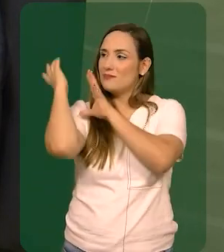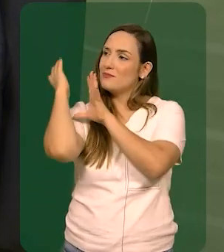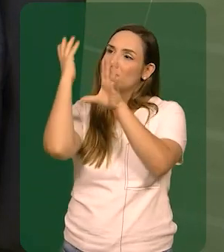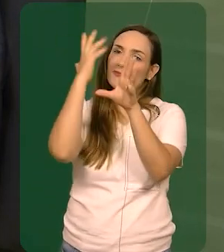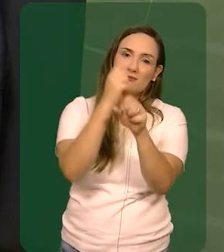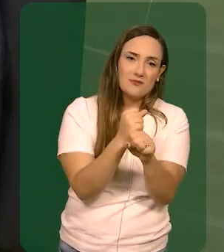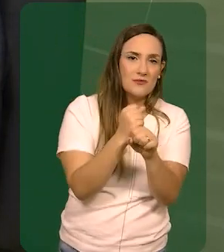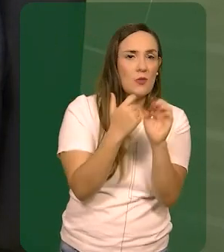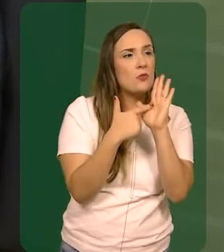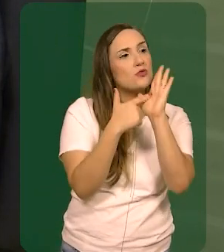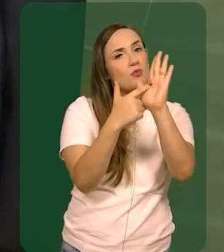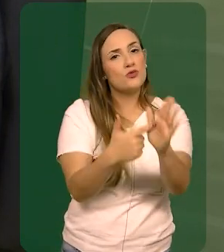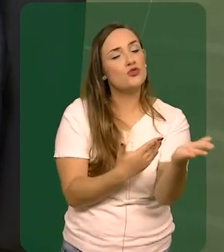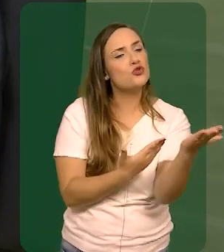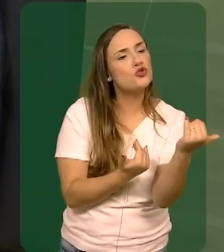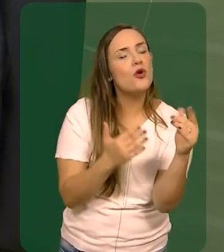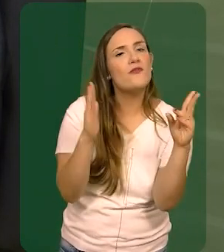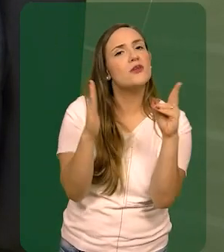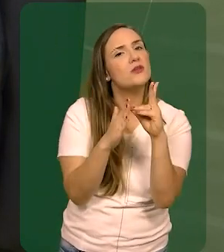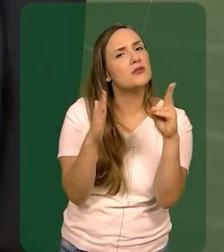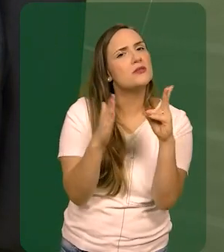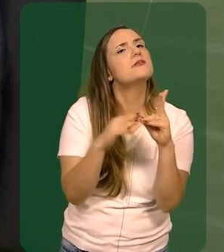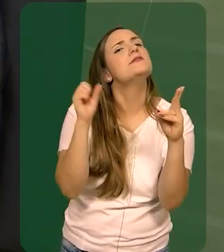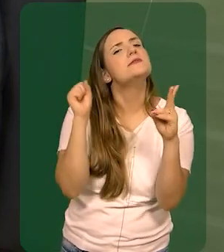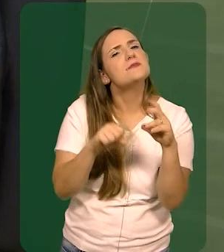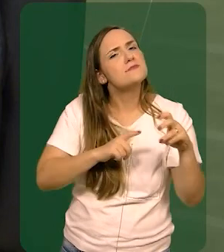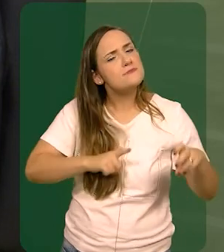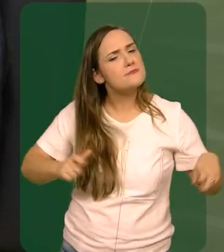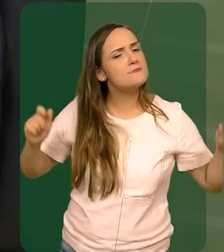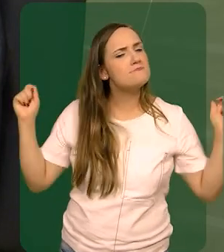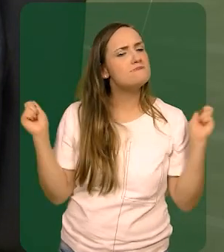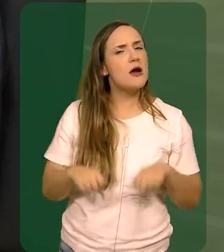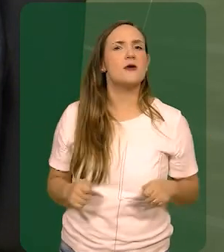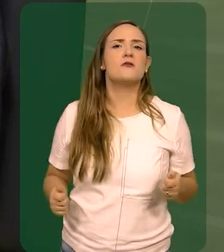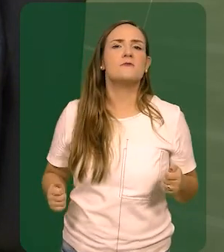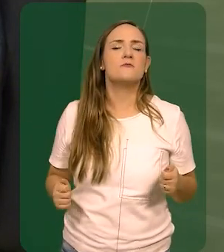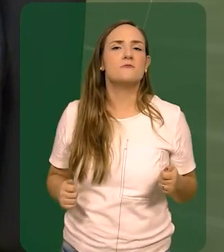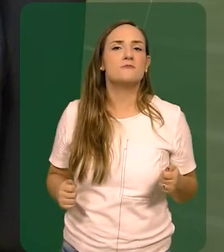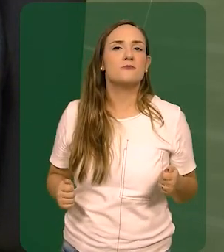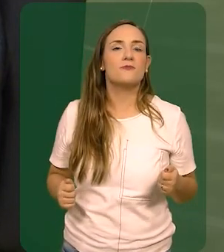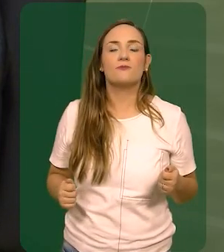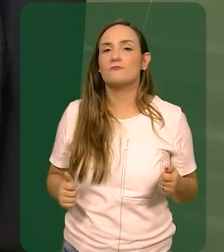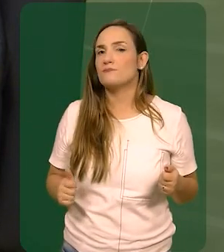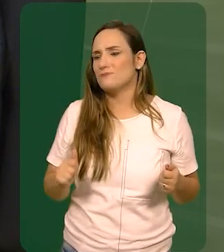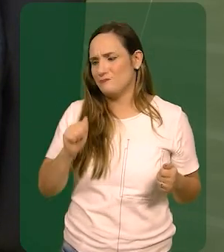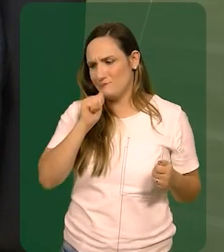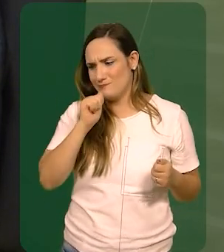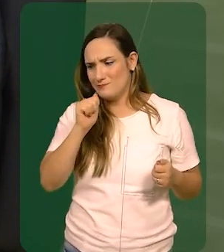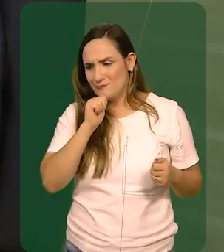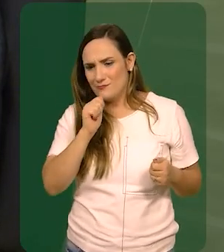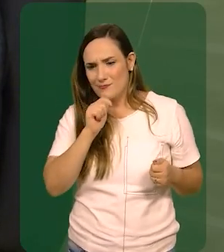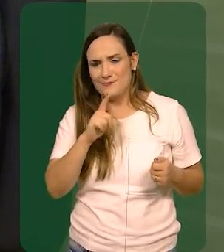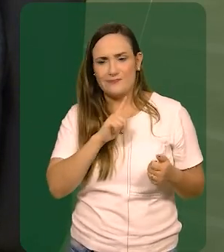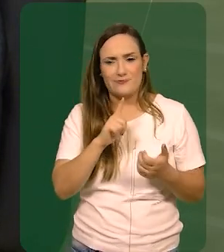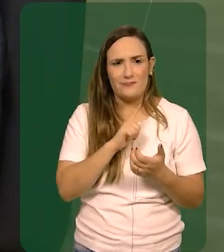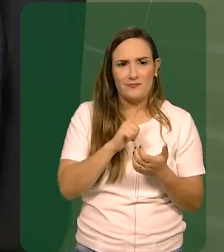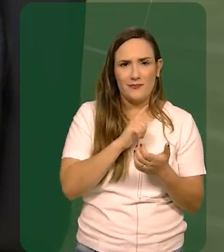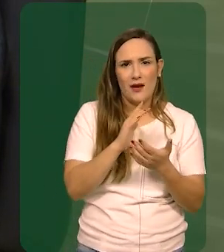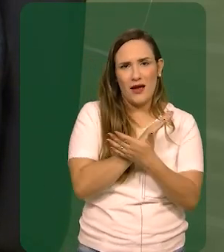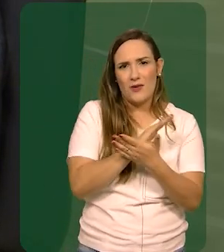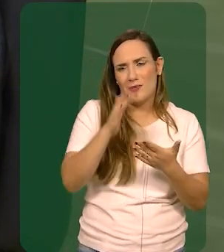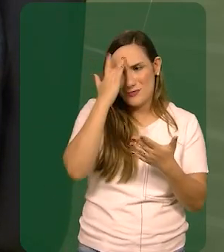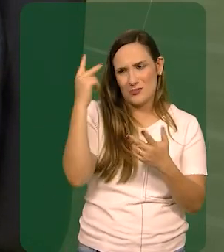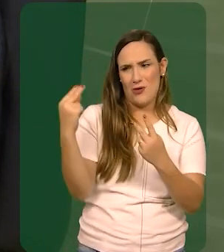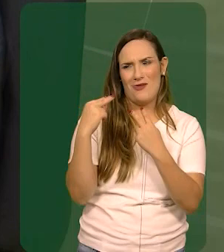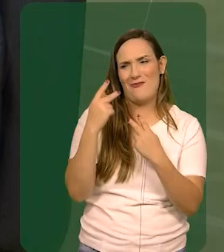tua trajetória, de mostrar para os jovens indígenas que eles podem sim, mesmo que algo,